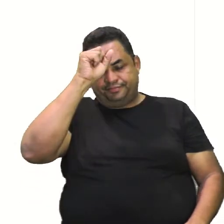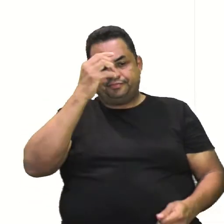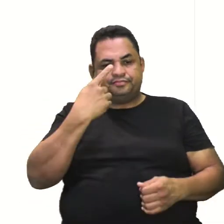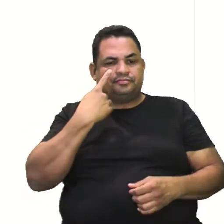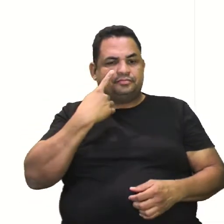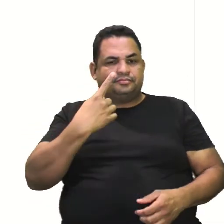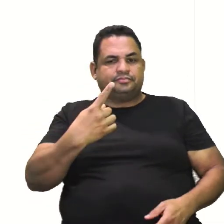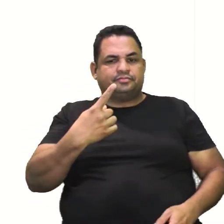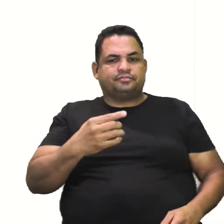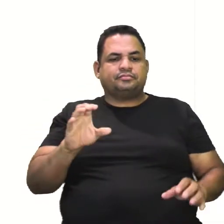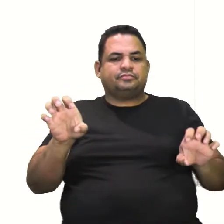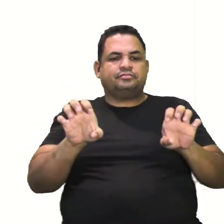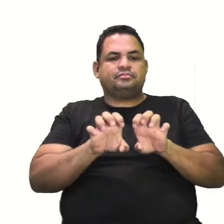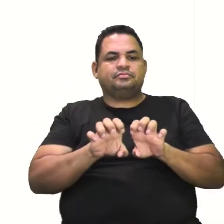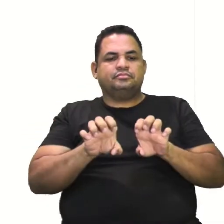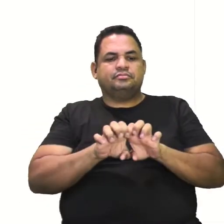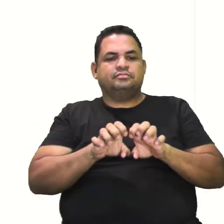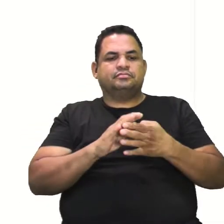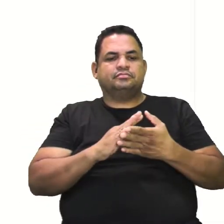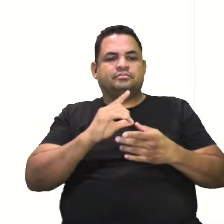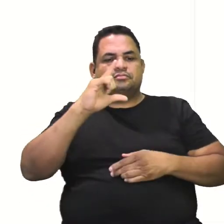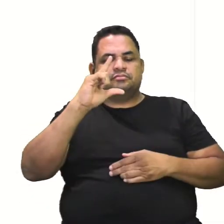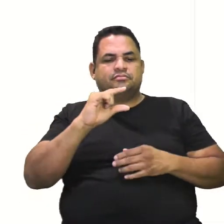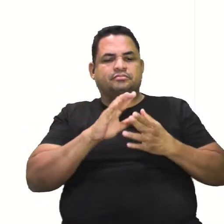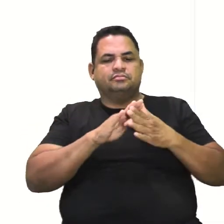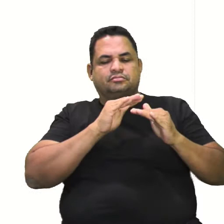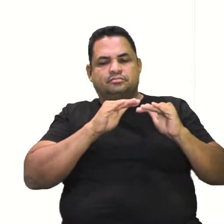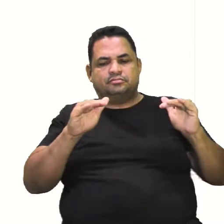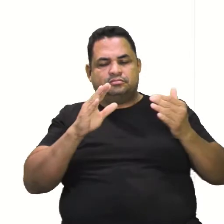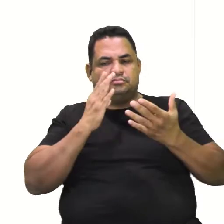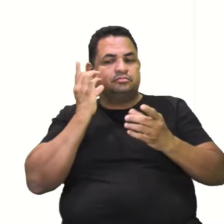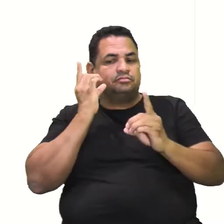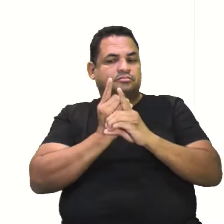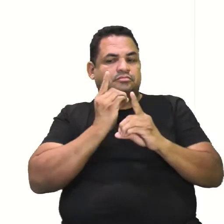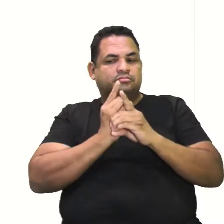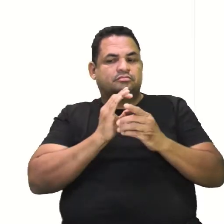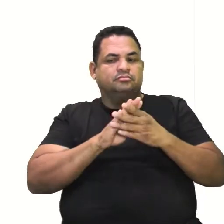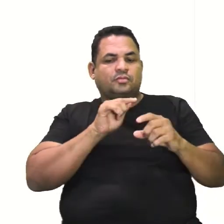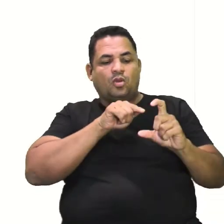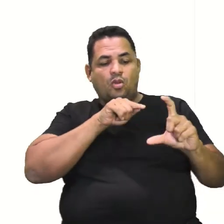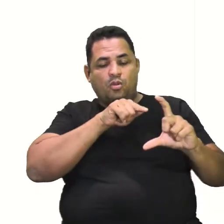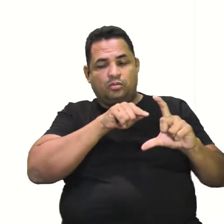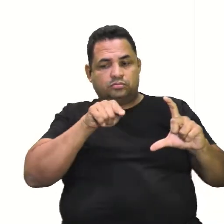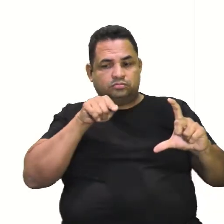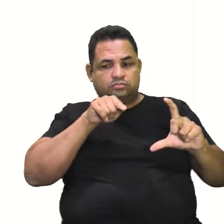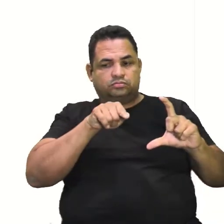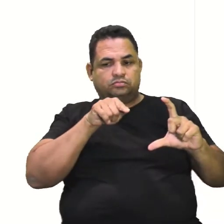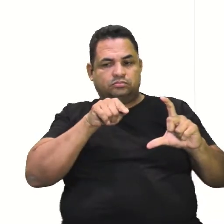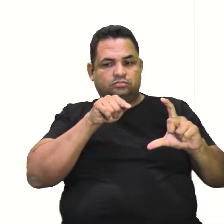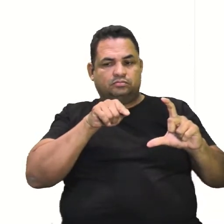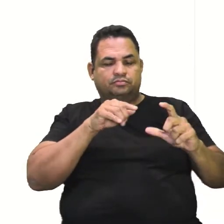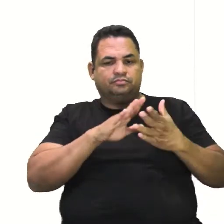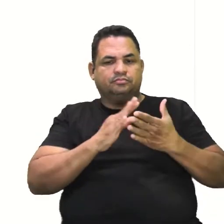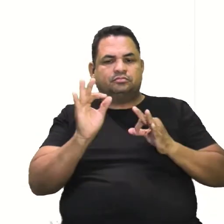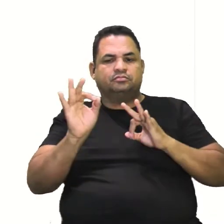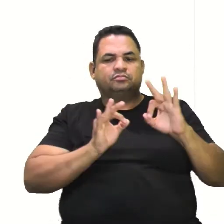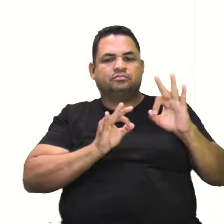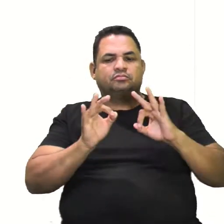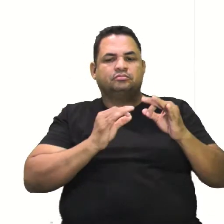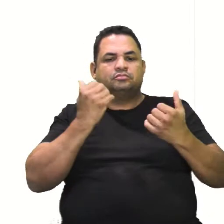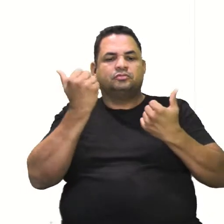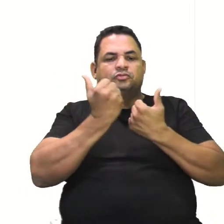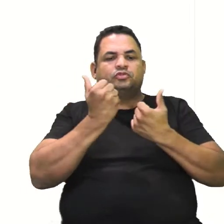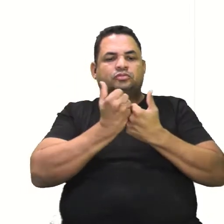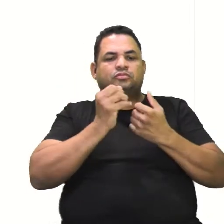isso, olhar para a equação reduzida da reta e descobrir qual é o centro, jogar na fórmula